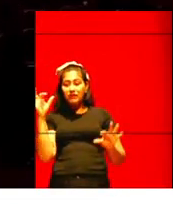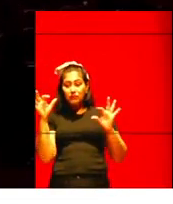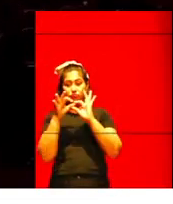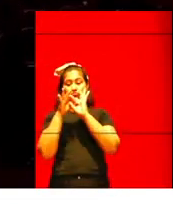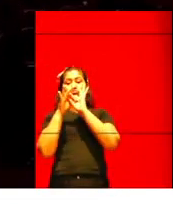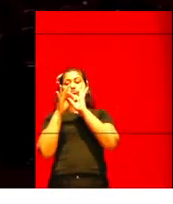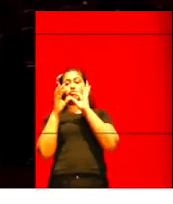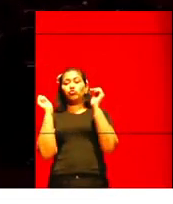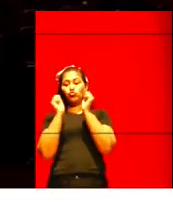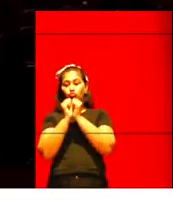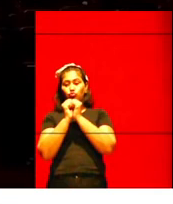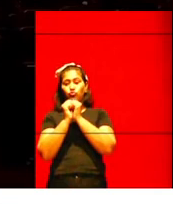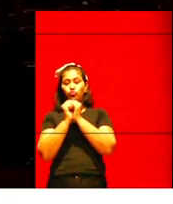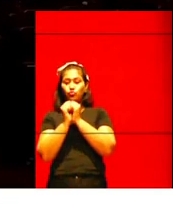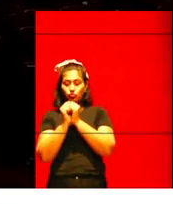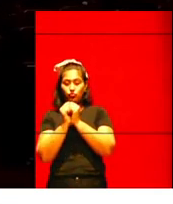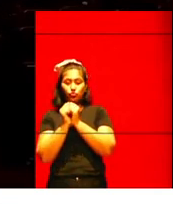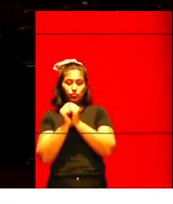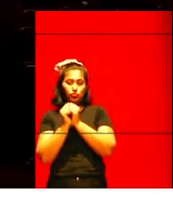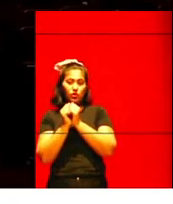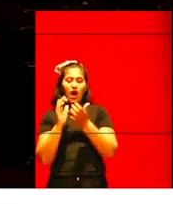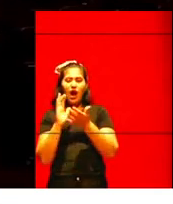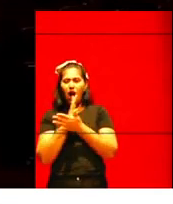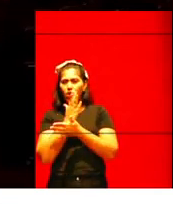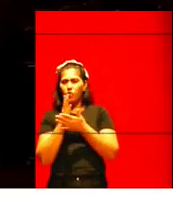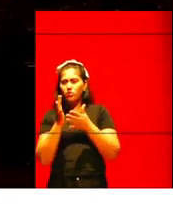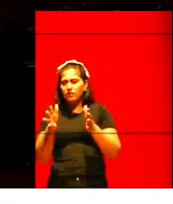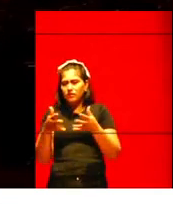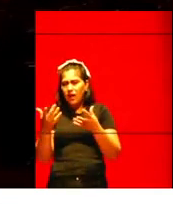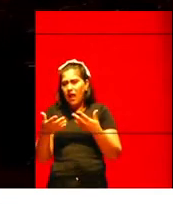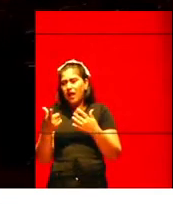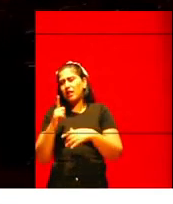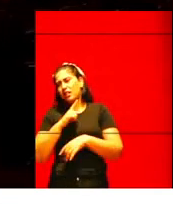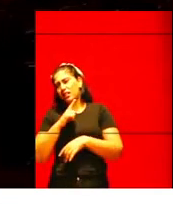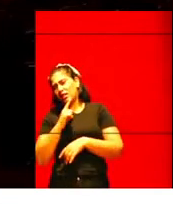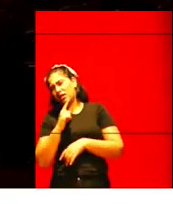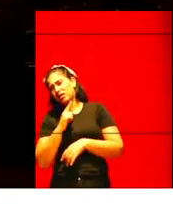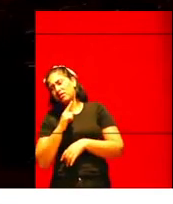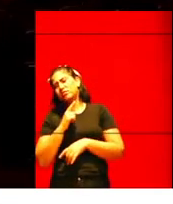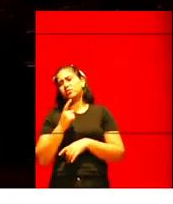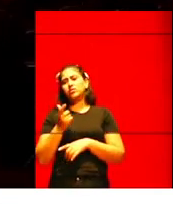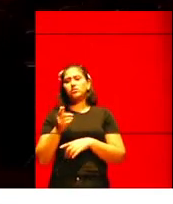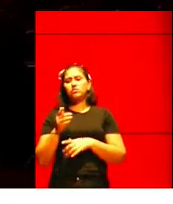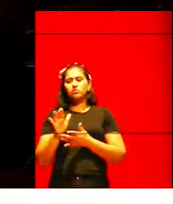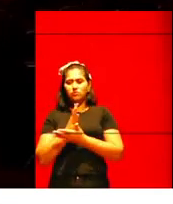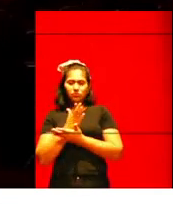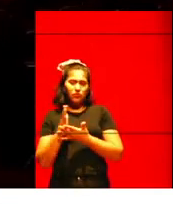já apresentam a molécula da maltose presente na sua construção, dentro